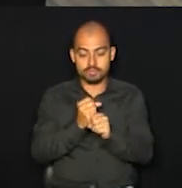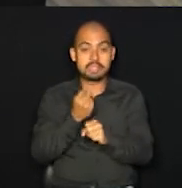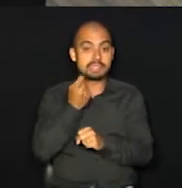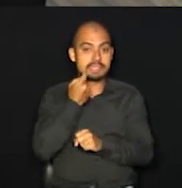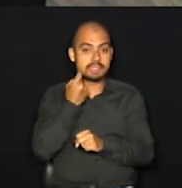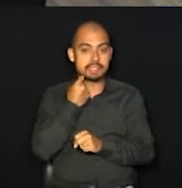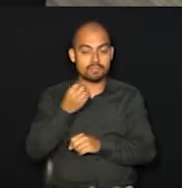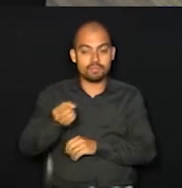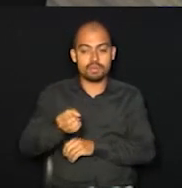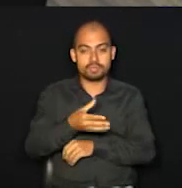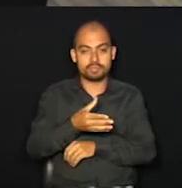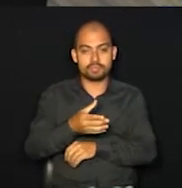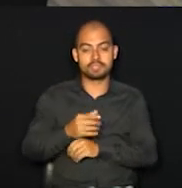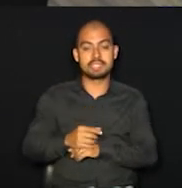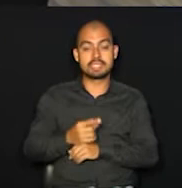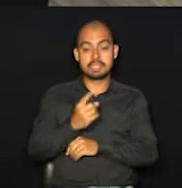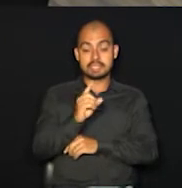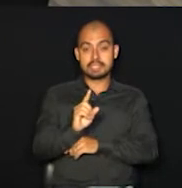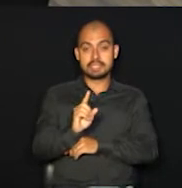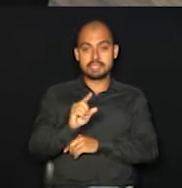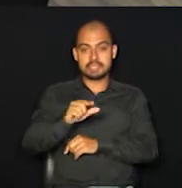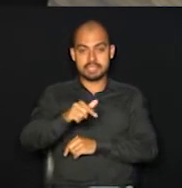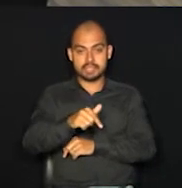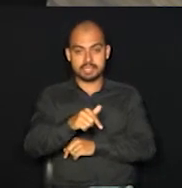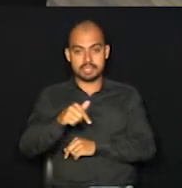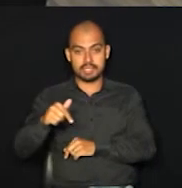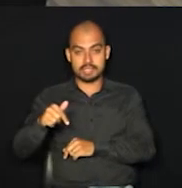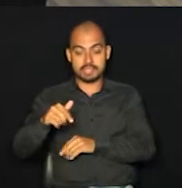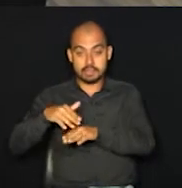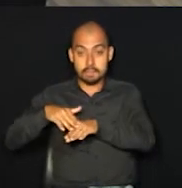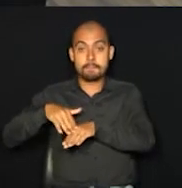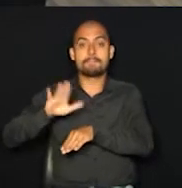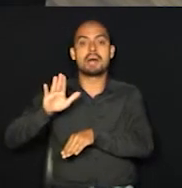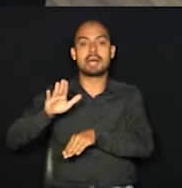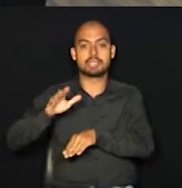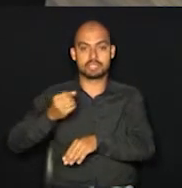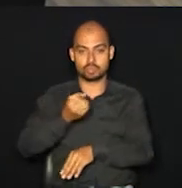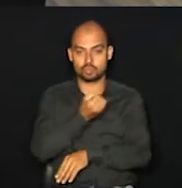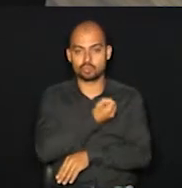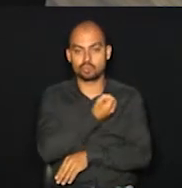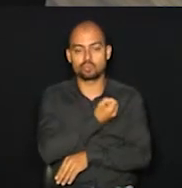sexta-feira, 177 casos a mais, chegamos no número de